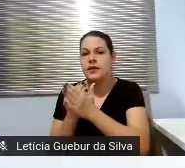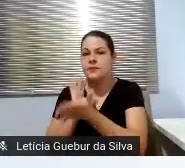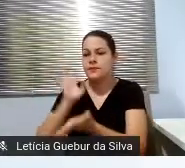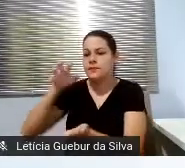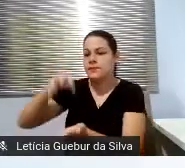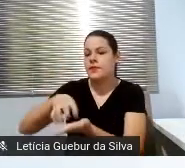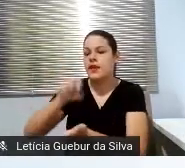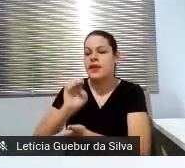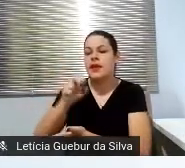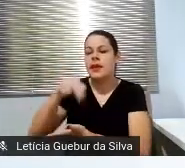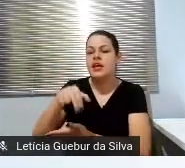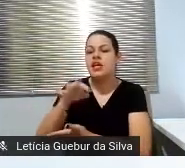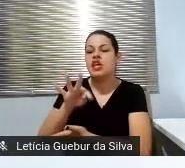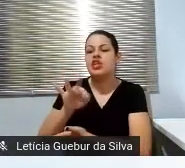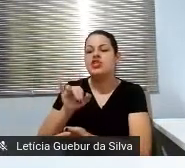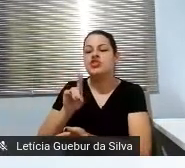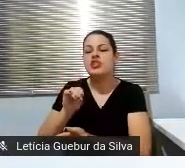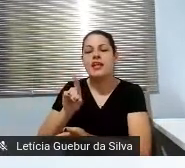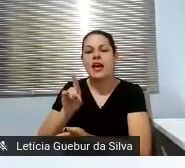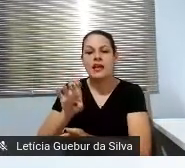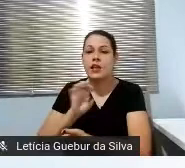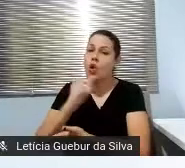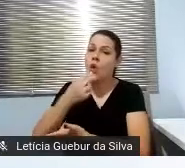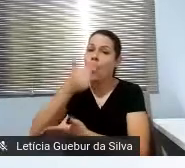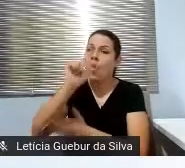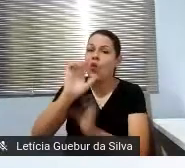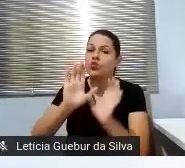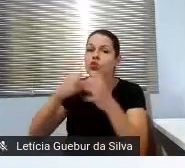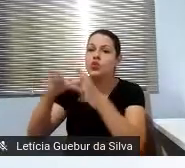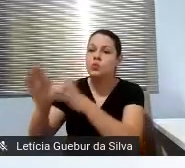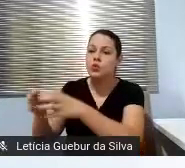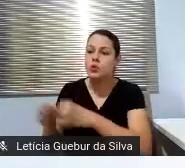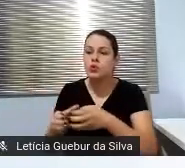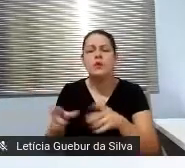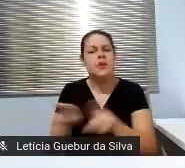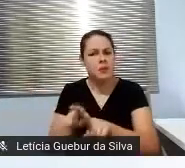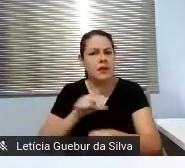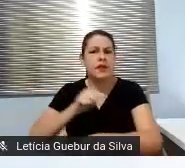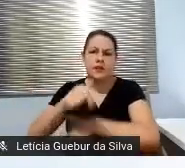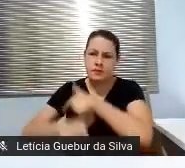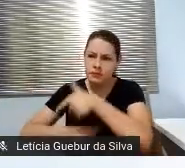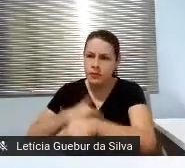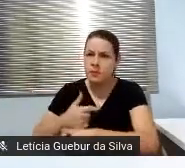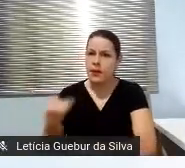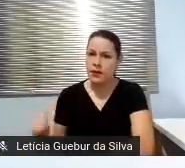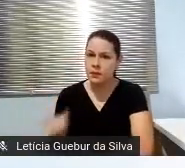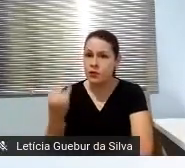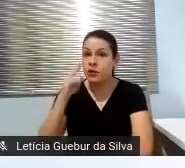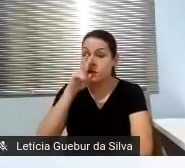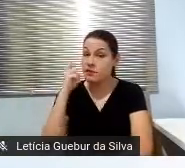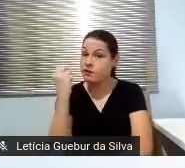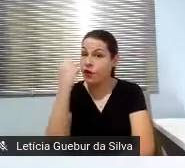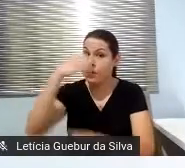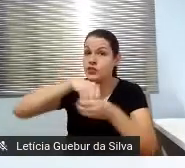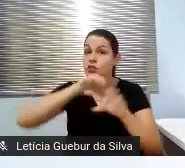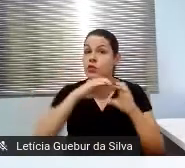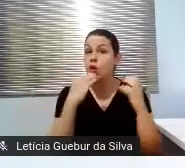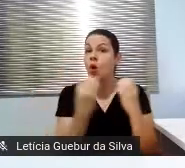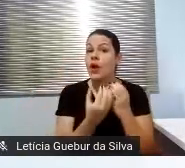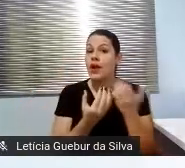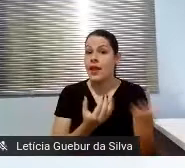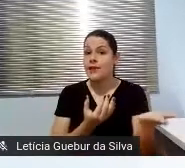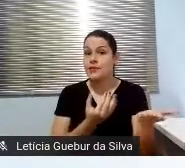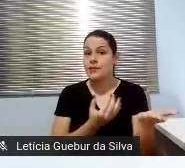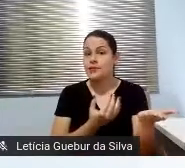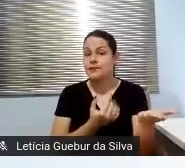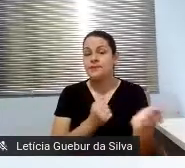filantrópicas, entre outros grupos, têm um trabalho bastante forte dentro do Congresso Nacional.